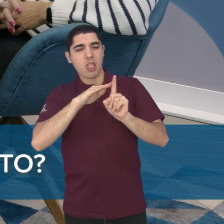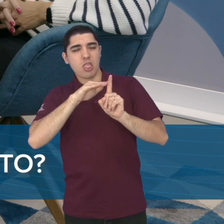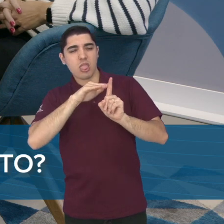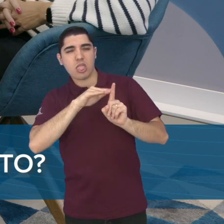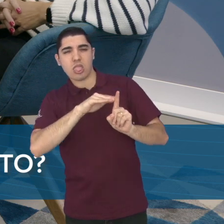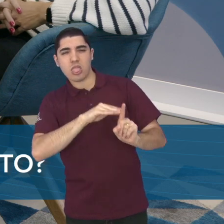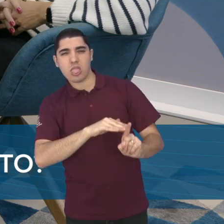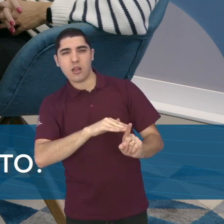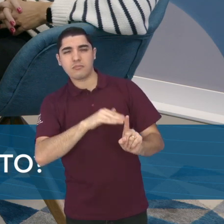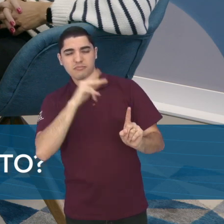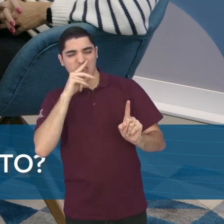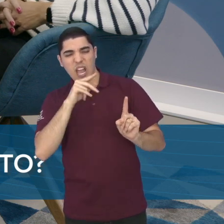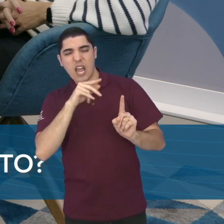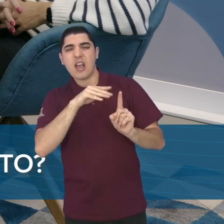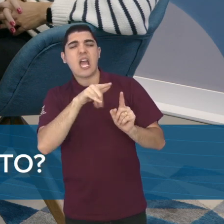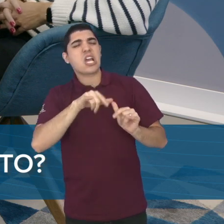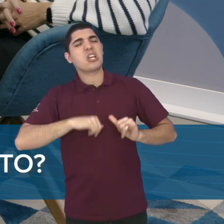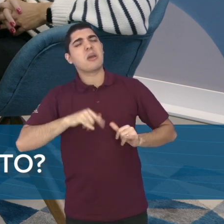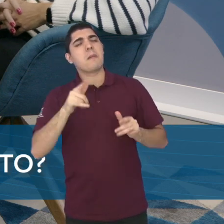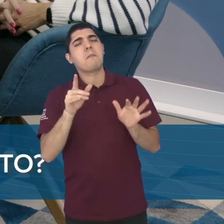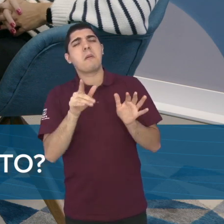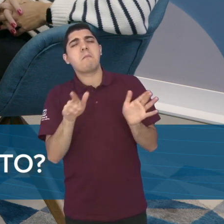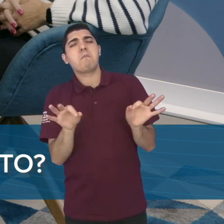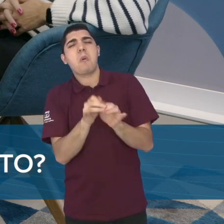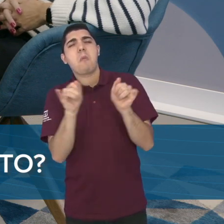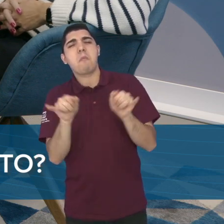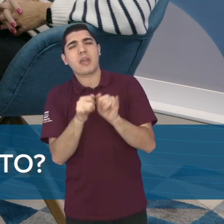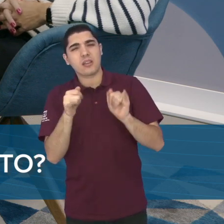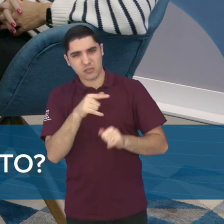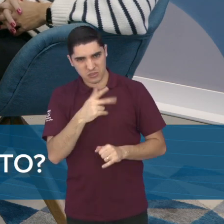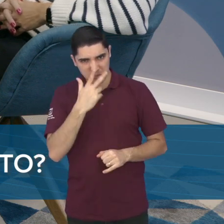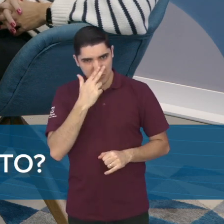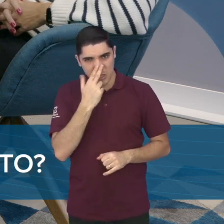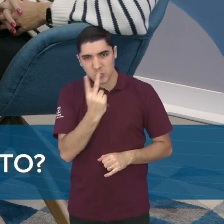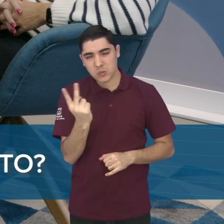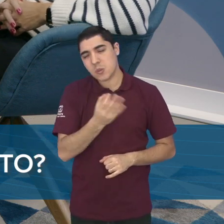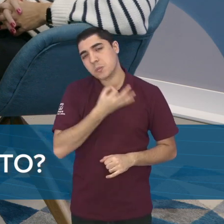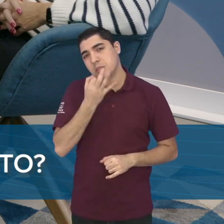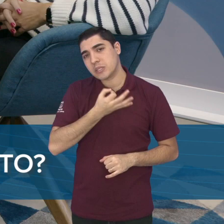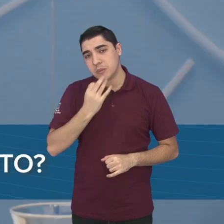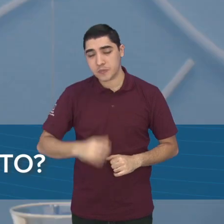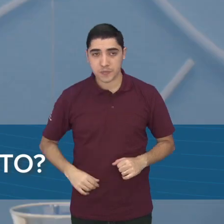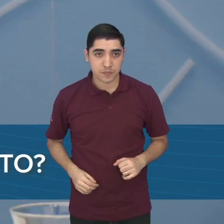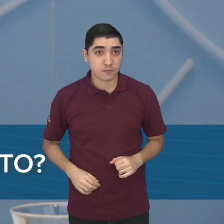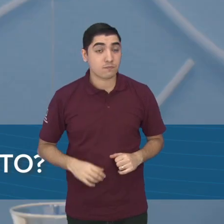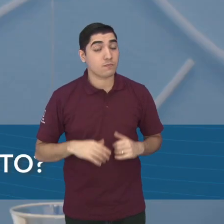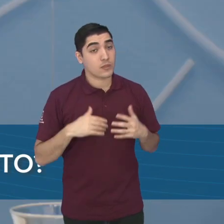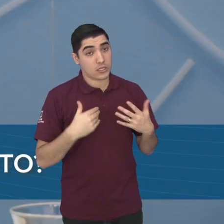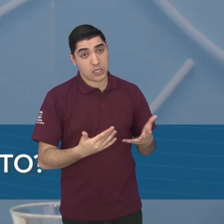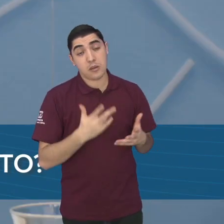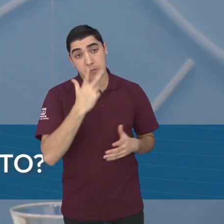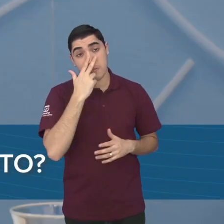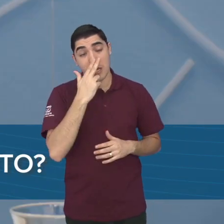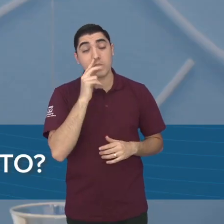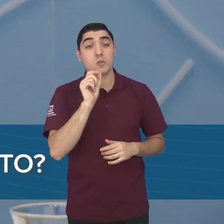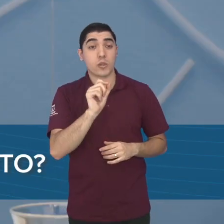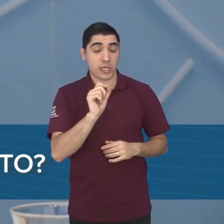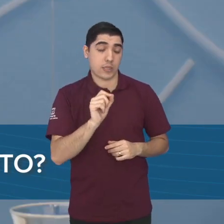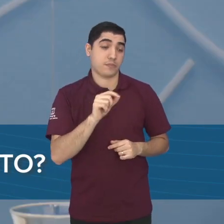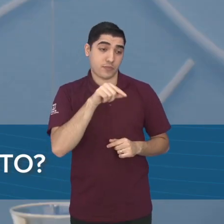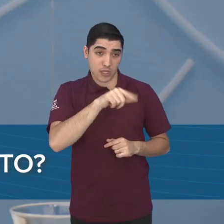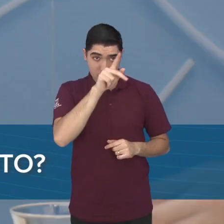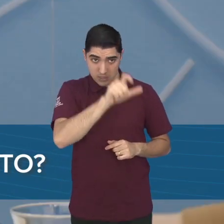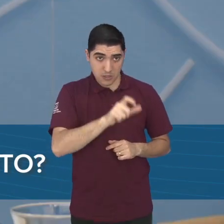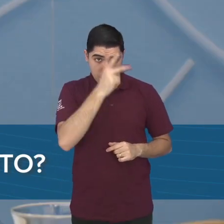uma pessoa? Olha, parece que fecha muito para o diálogo, né? Querer dizer que